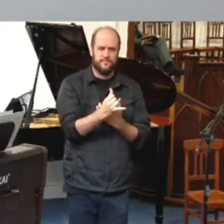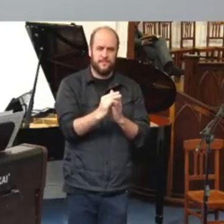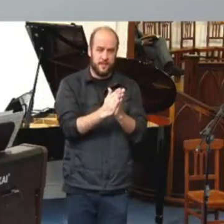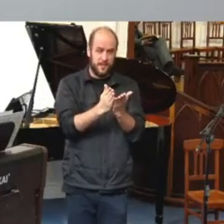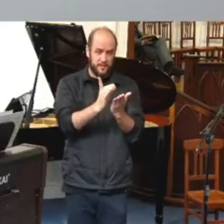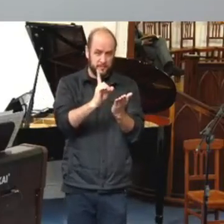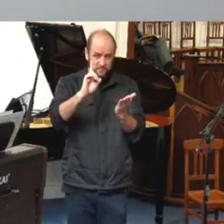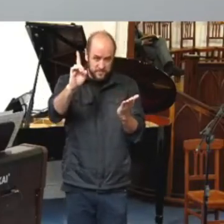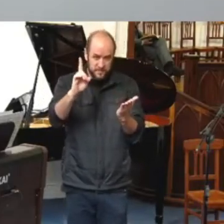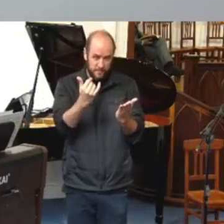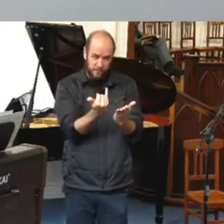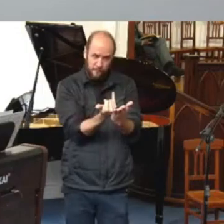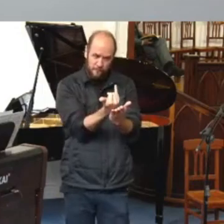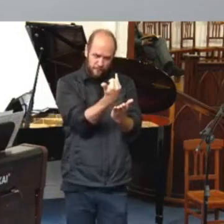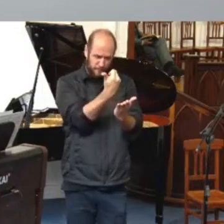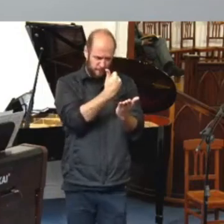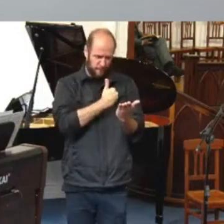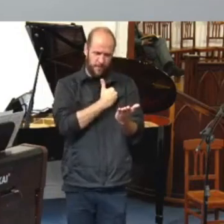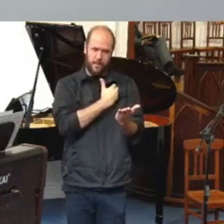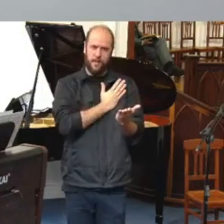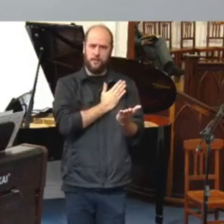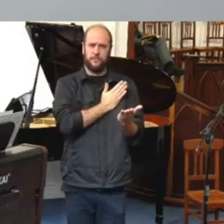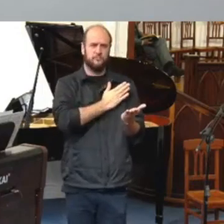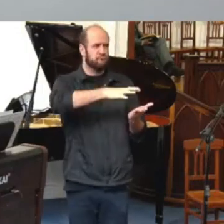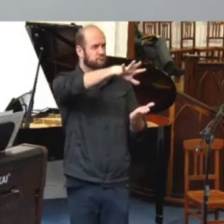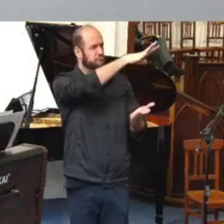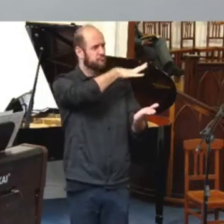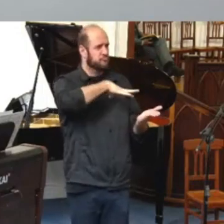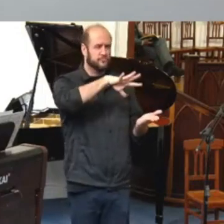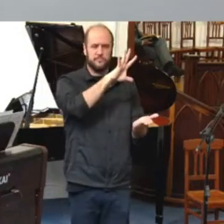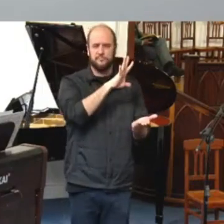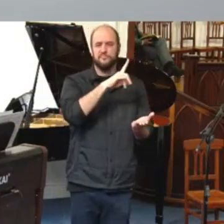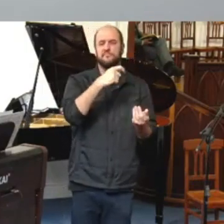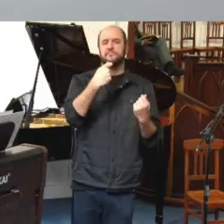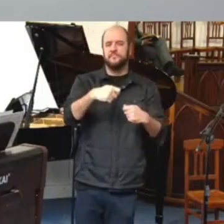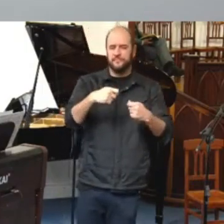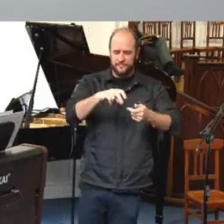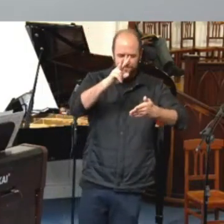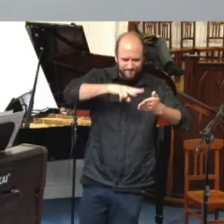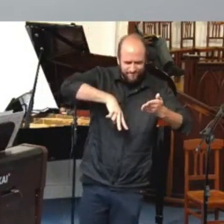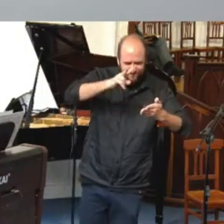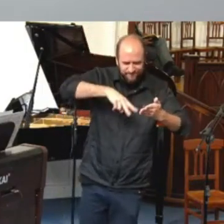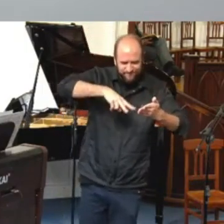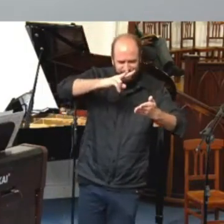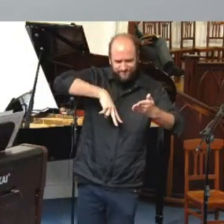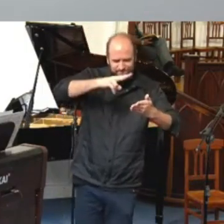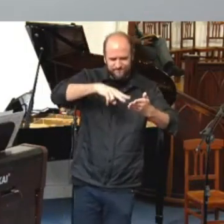O Espírito Santo aplica essa verdade no teu coração. Portanto, leia a Bíblia.